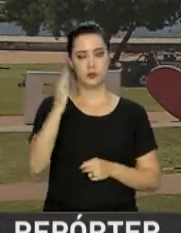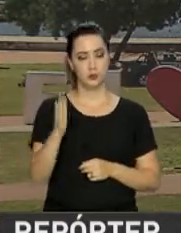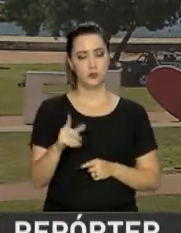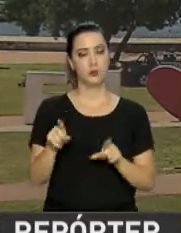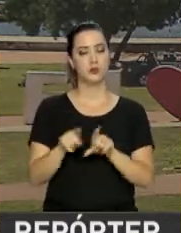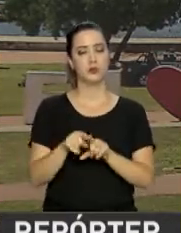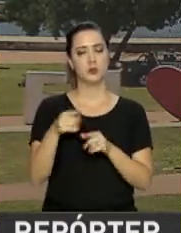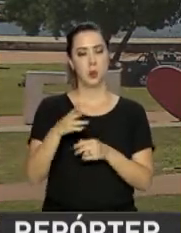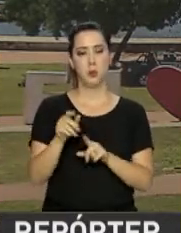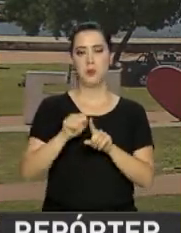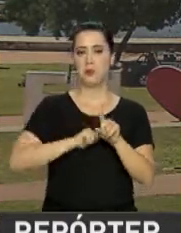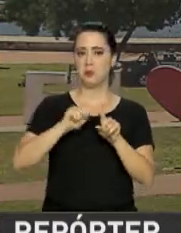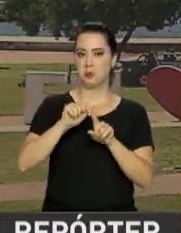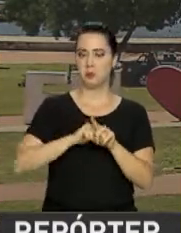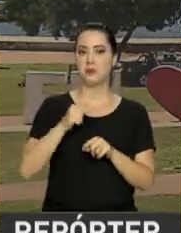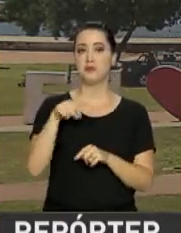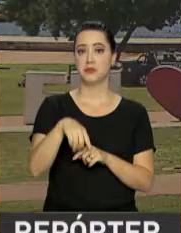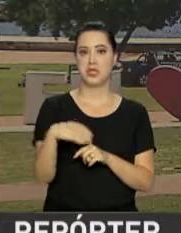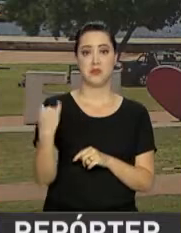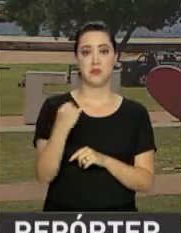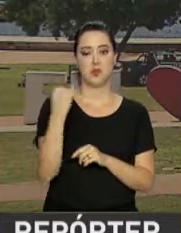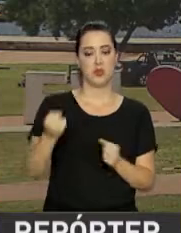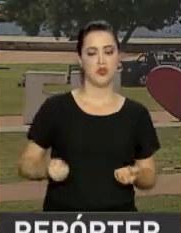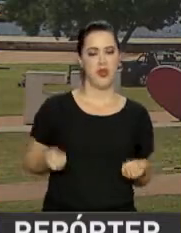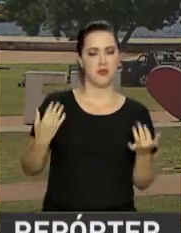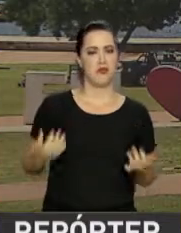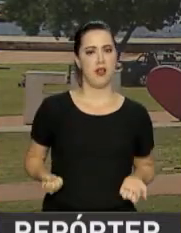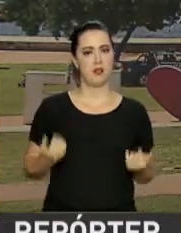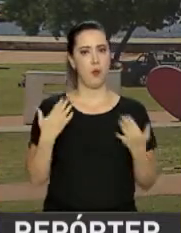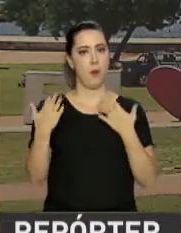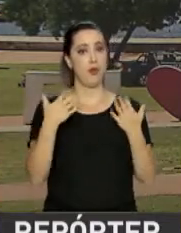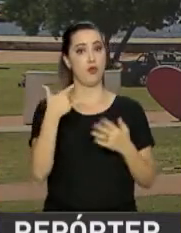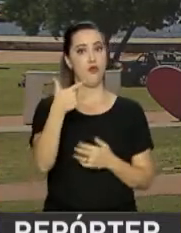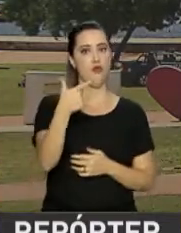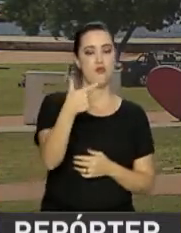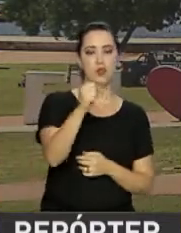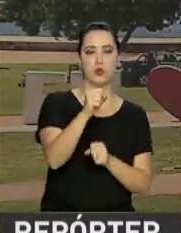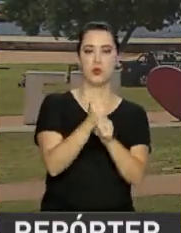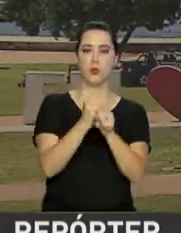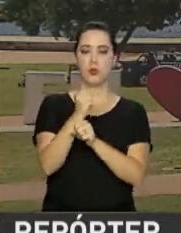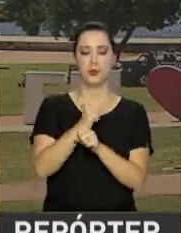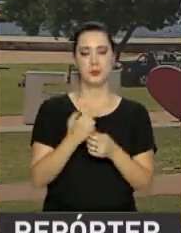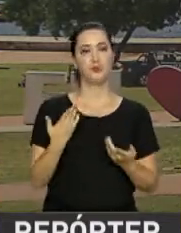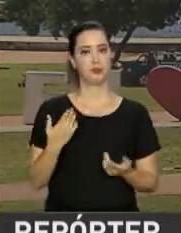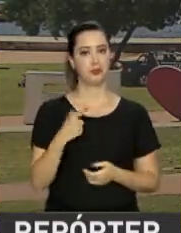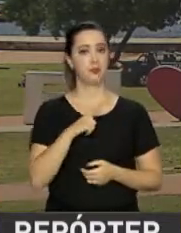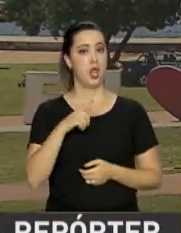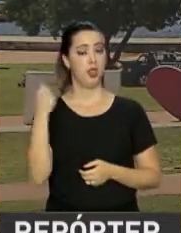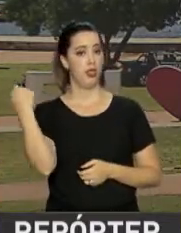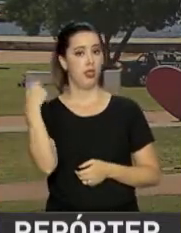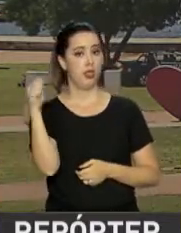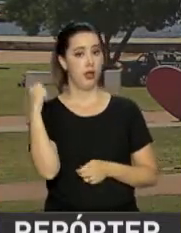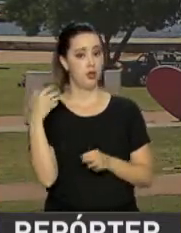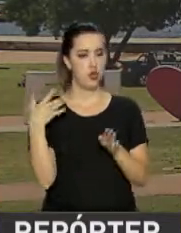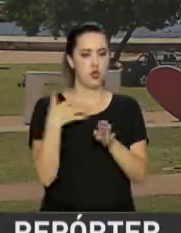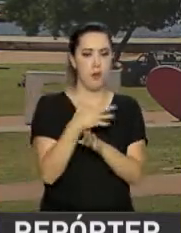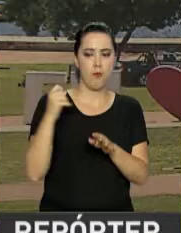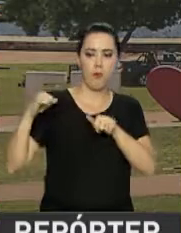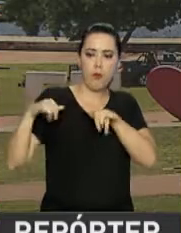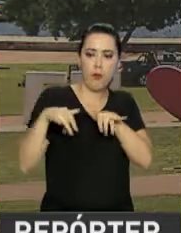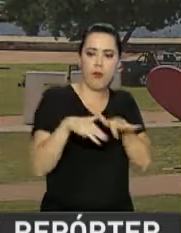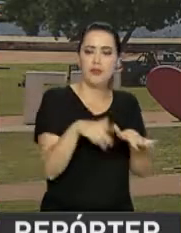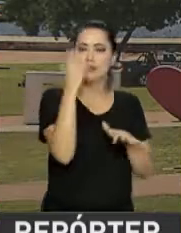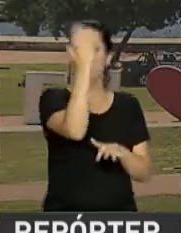dos últimos 28 anos. A Argentina é o país que mais envia visitantes ao Brasil. Em seguida, vem os